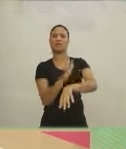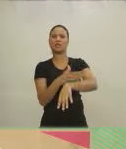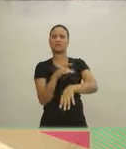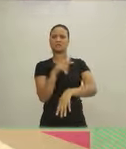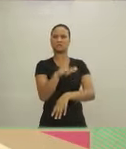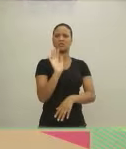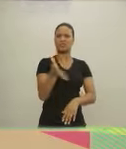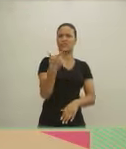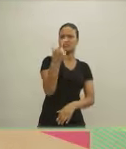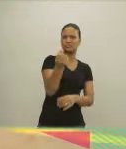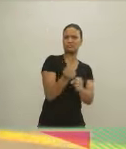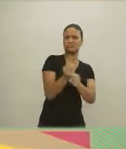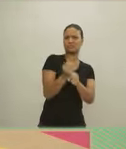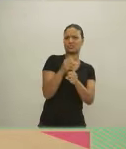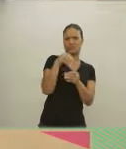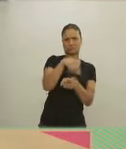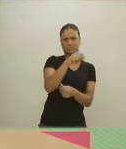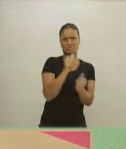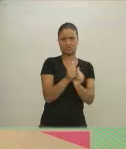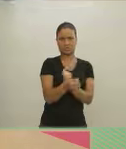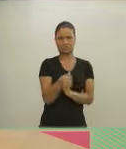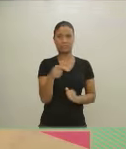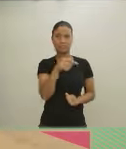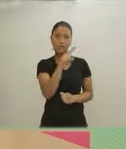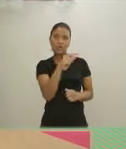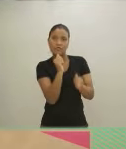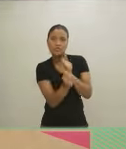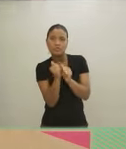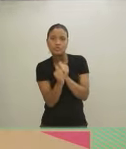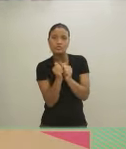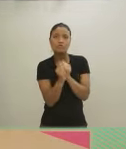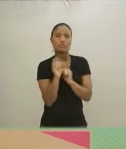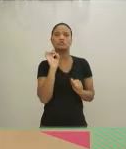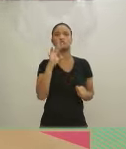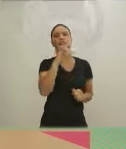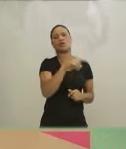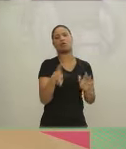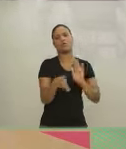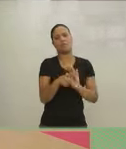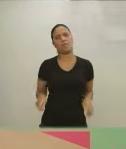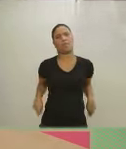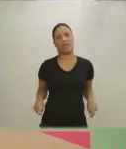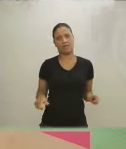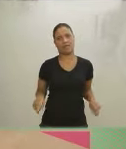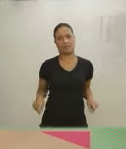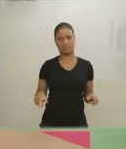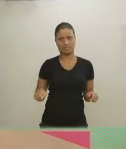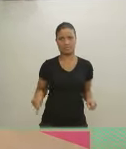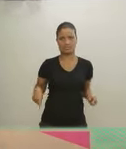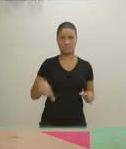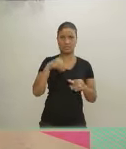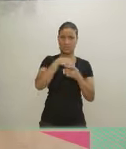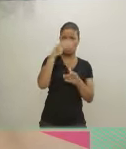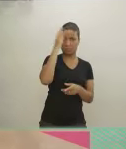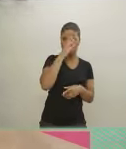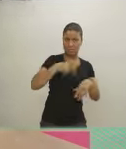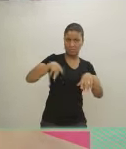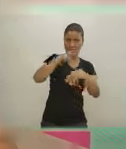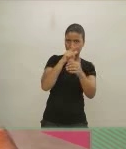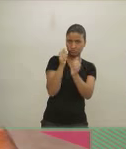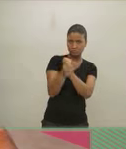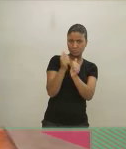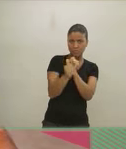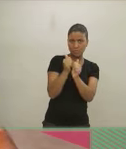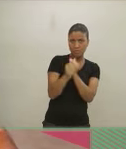já praticando há há 20 anos esse Esporte que é o futebol só que em cadeira de roda e o Brasil país do